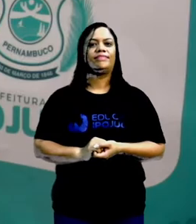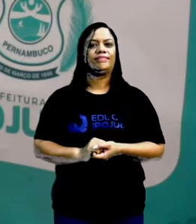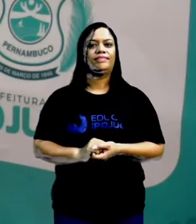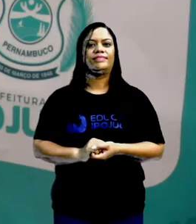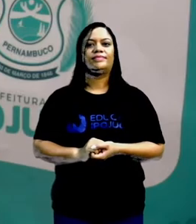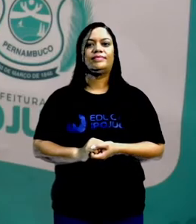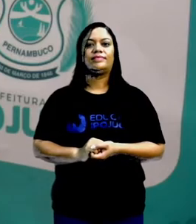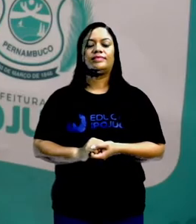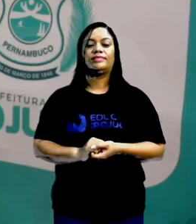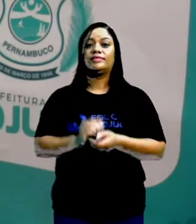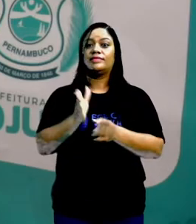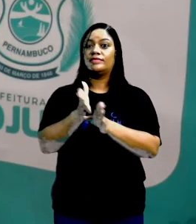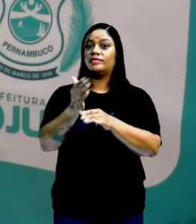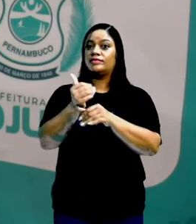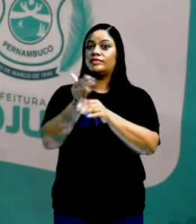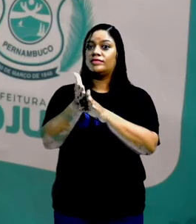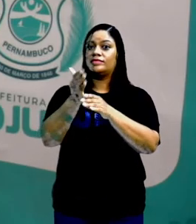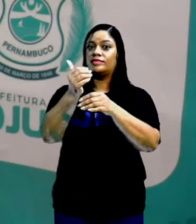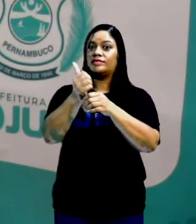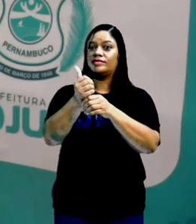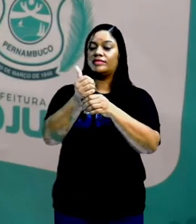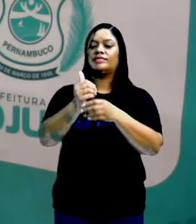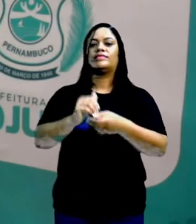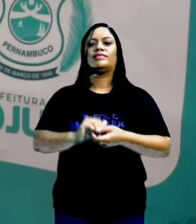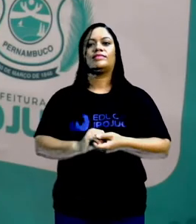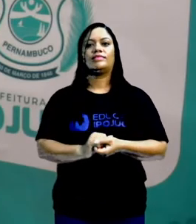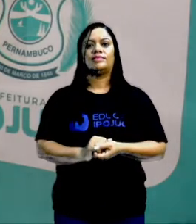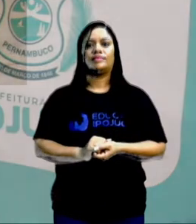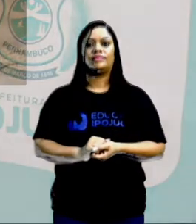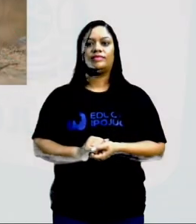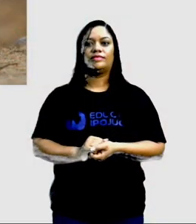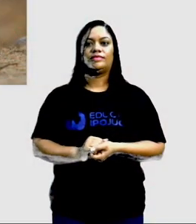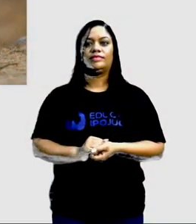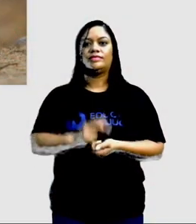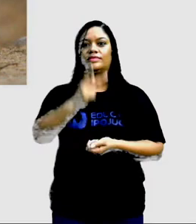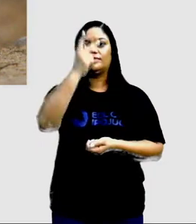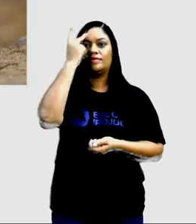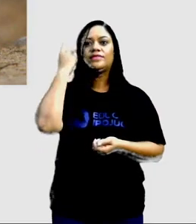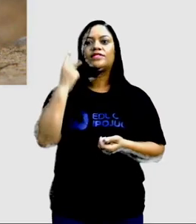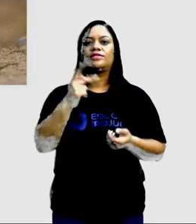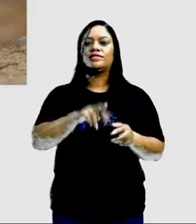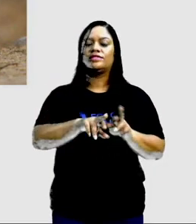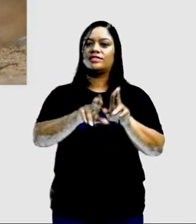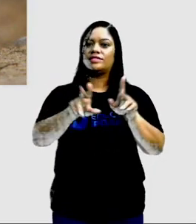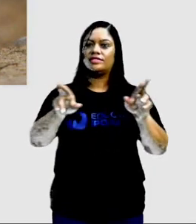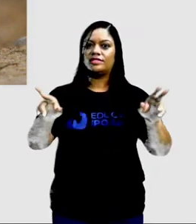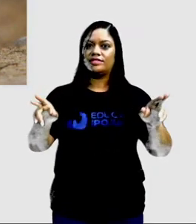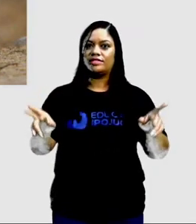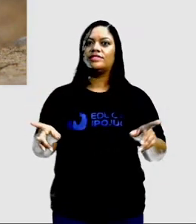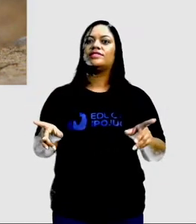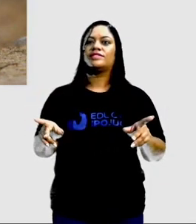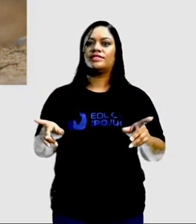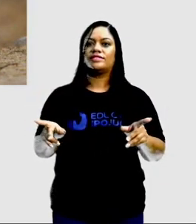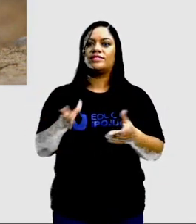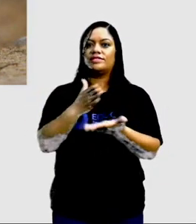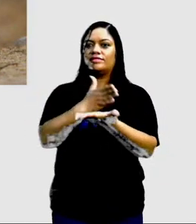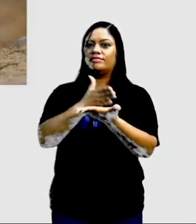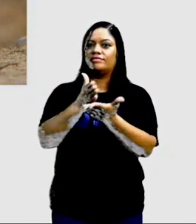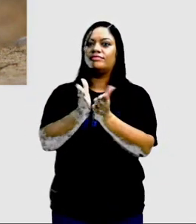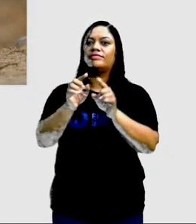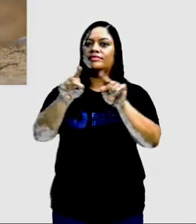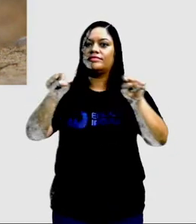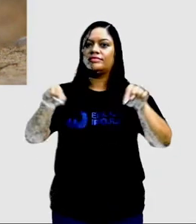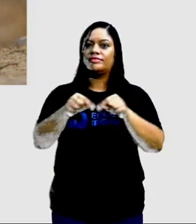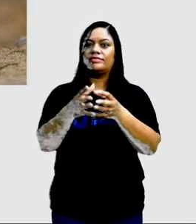uma construção que acolhe diferentes pessoas em suas repartições.